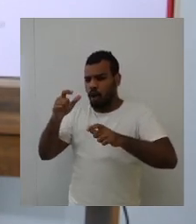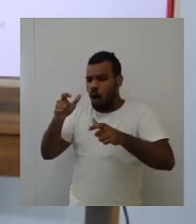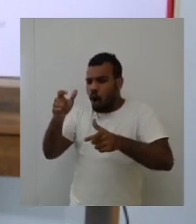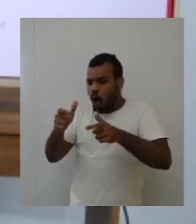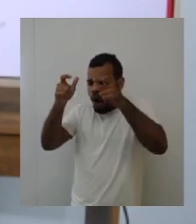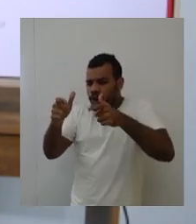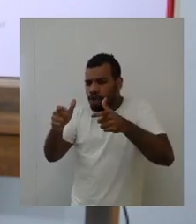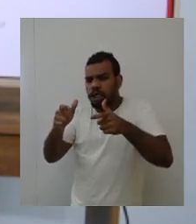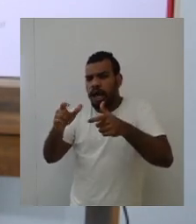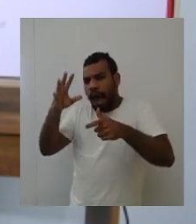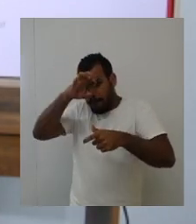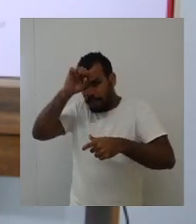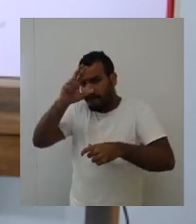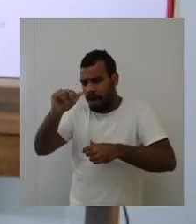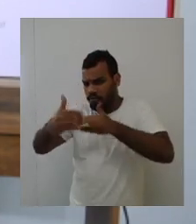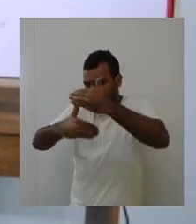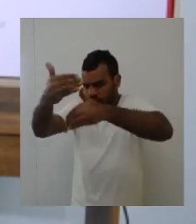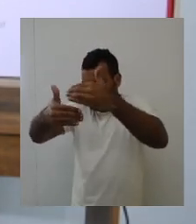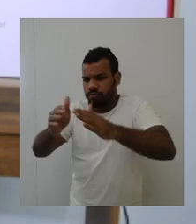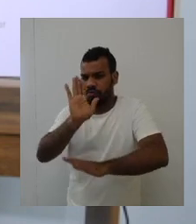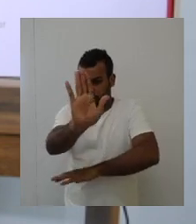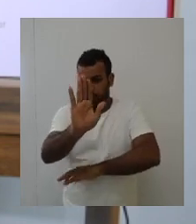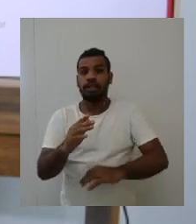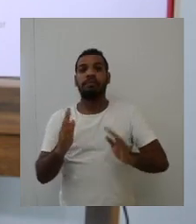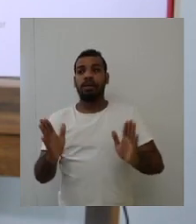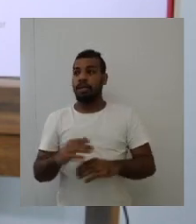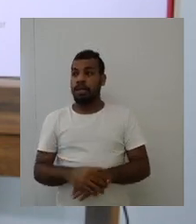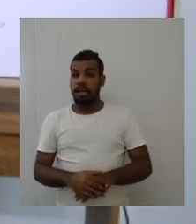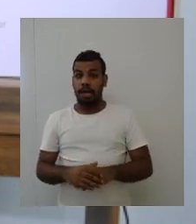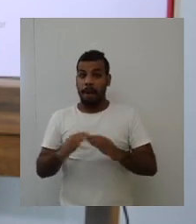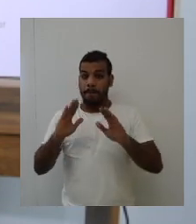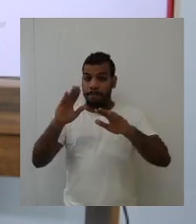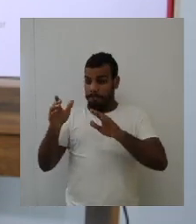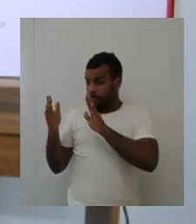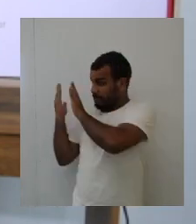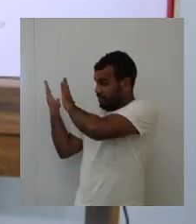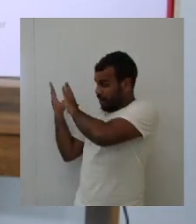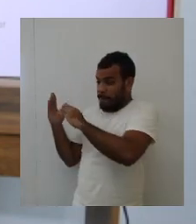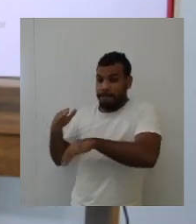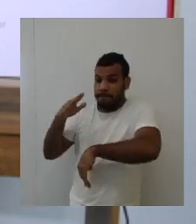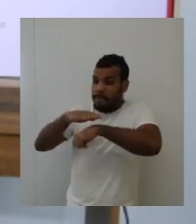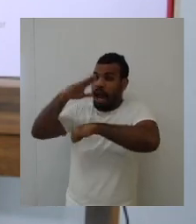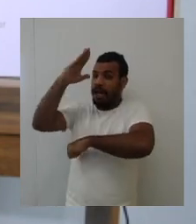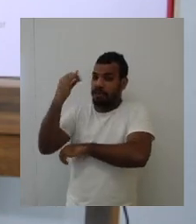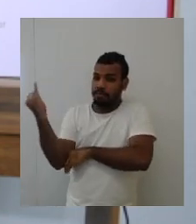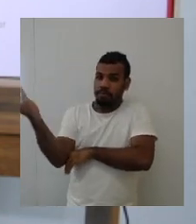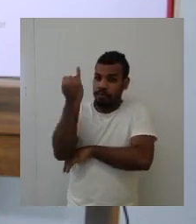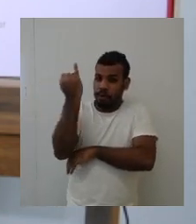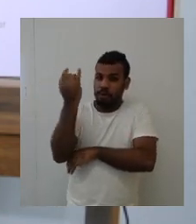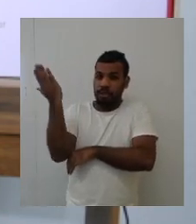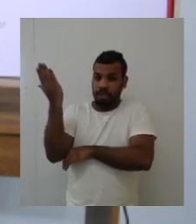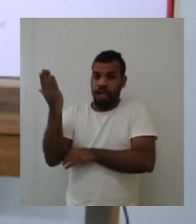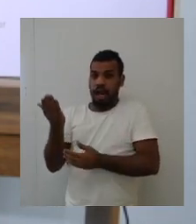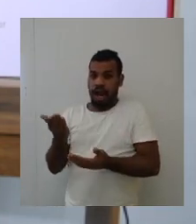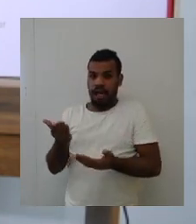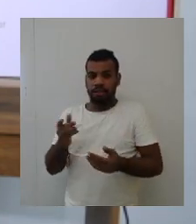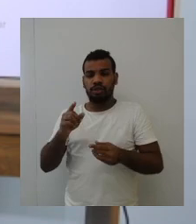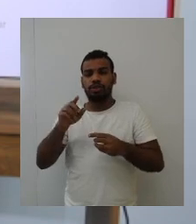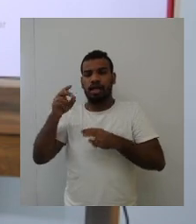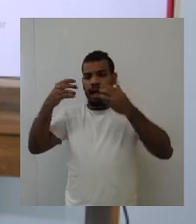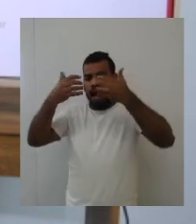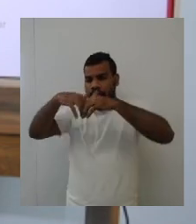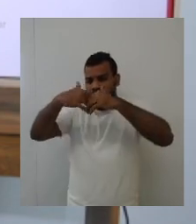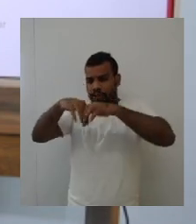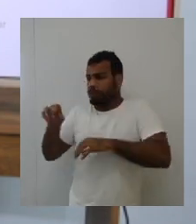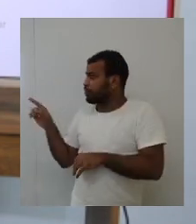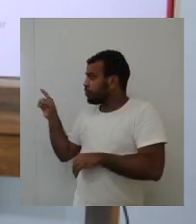frente. Eu acho que essa é a parte mais relevante dessa nossa reflexão.